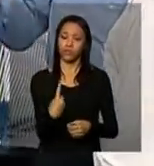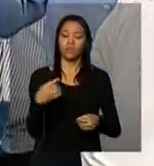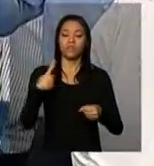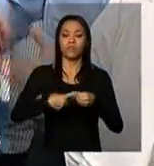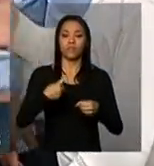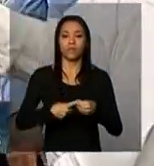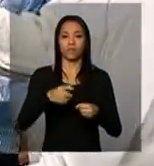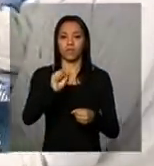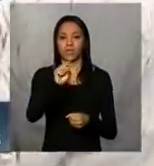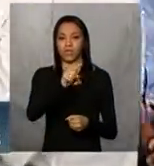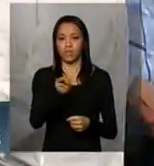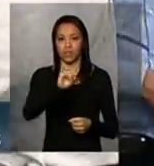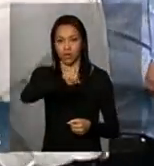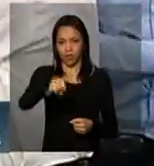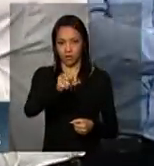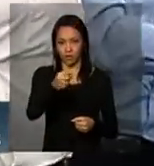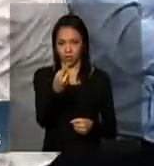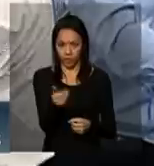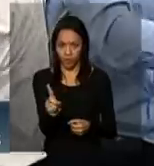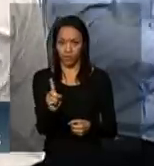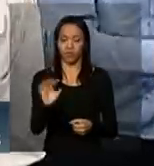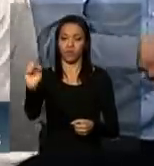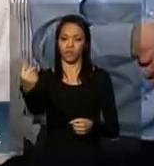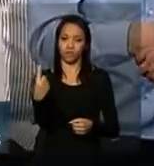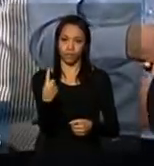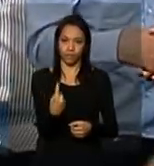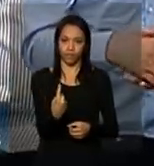José doc jos